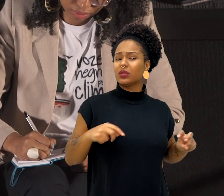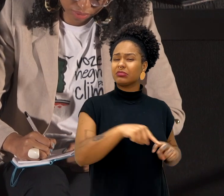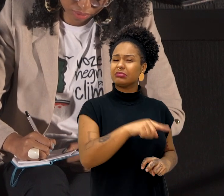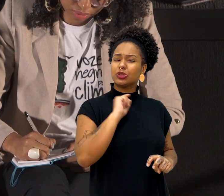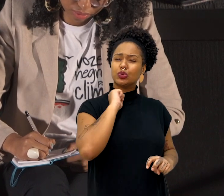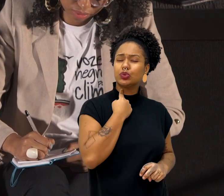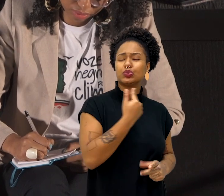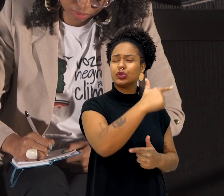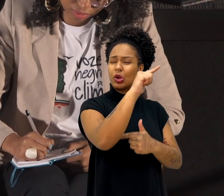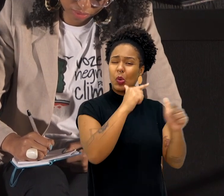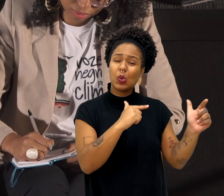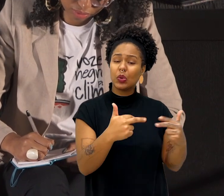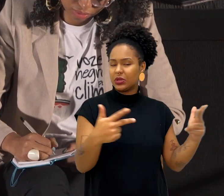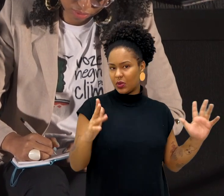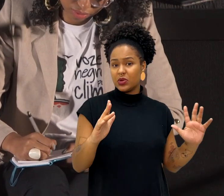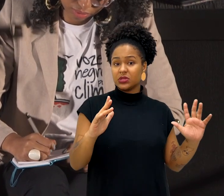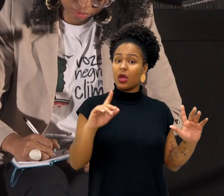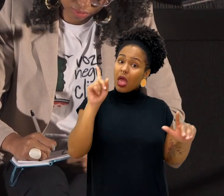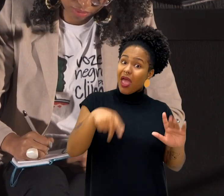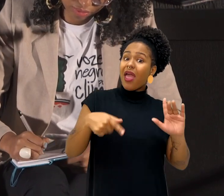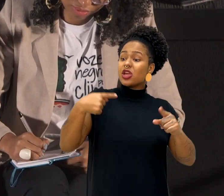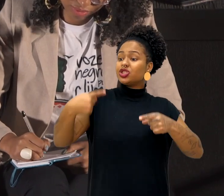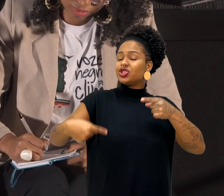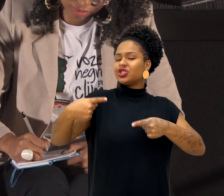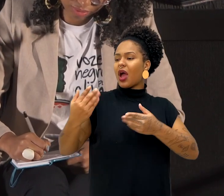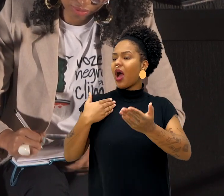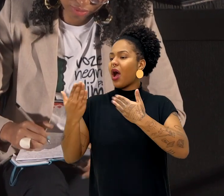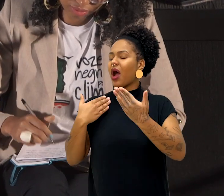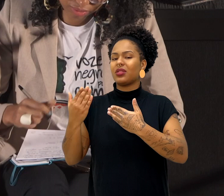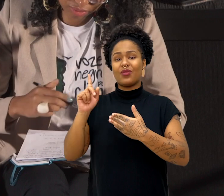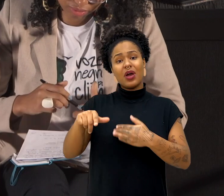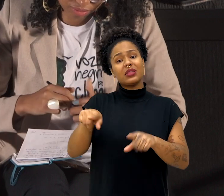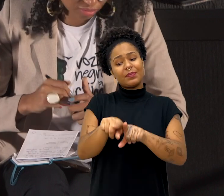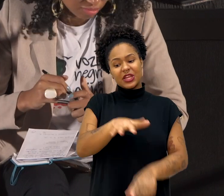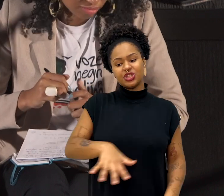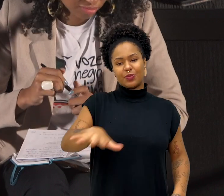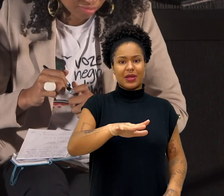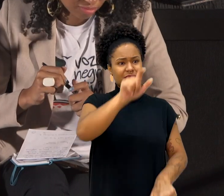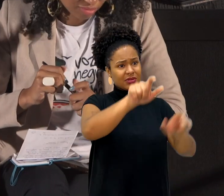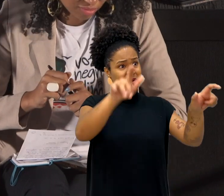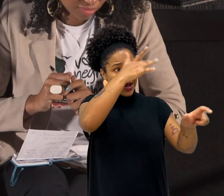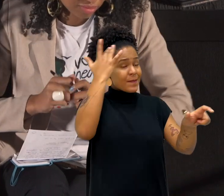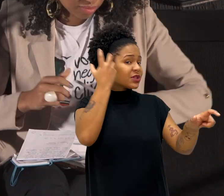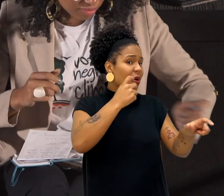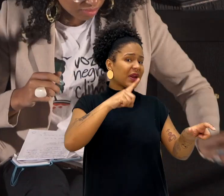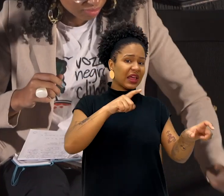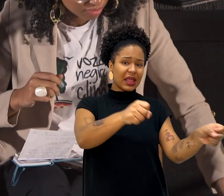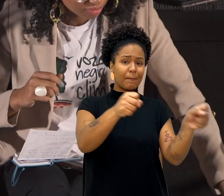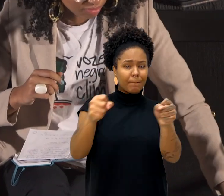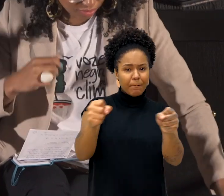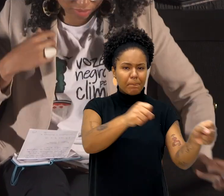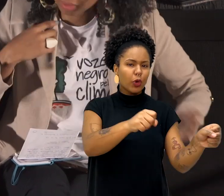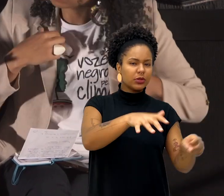contaminada, entre outras coisas. Eu acho que é esse diálogo. E também dar espaço, né, gente? Eu acho que pessoas brancas que estão em espaços de